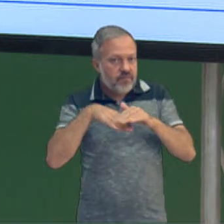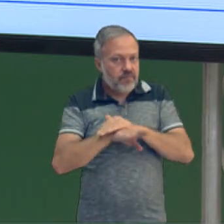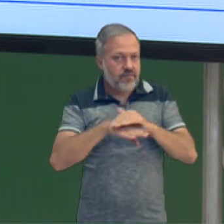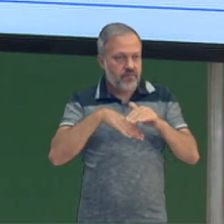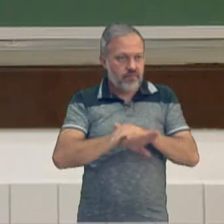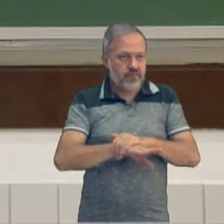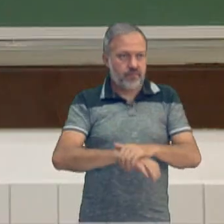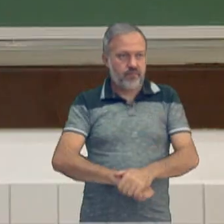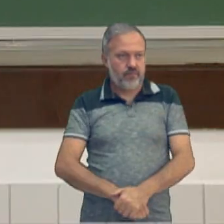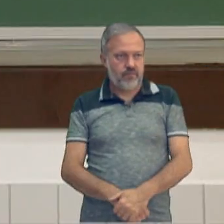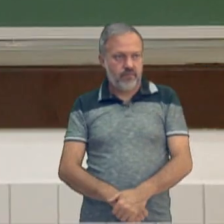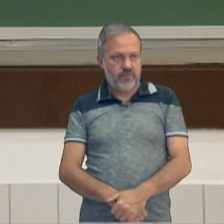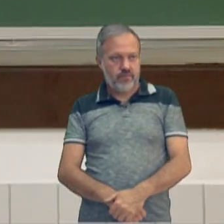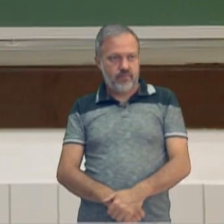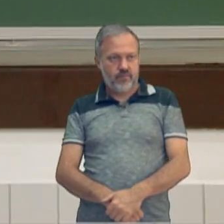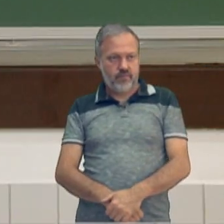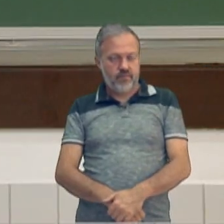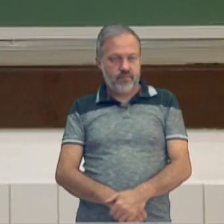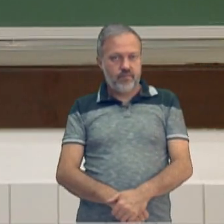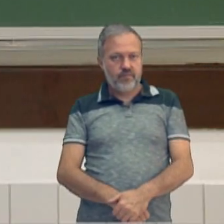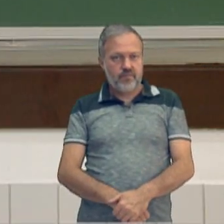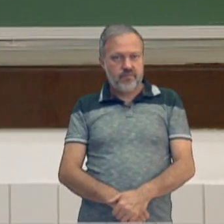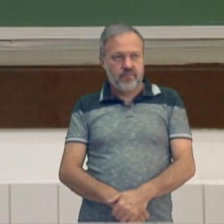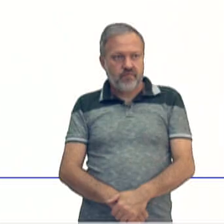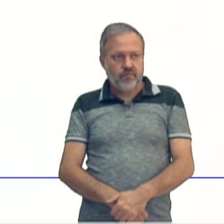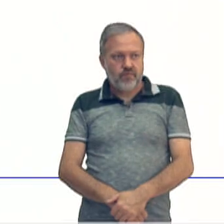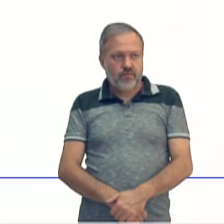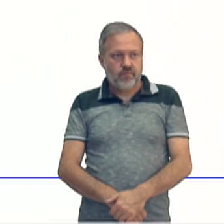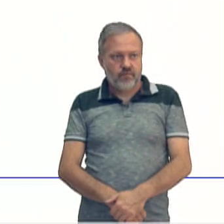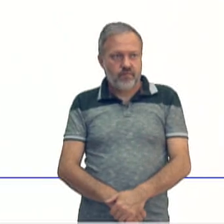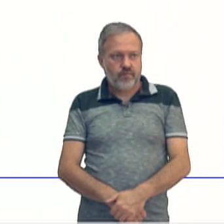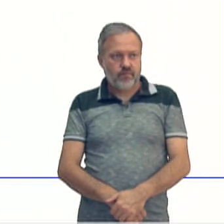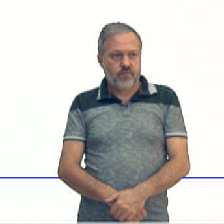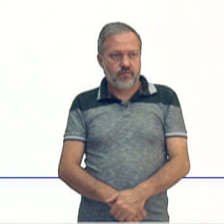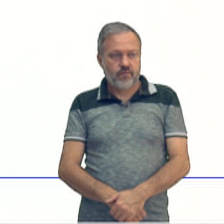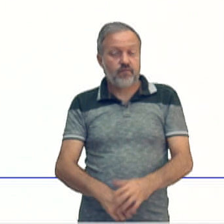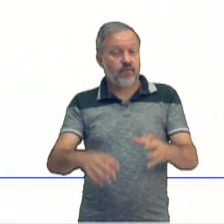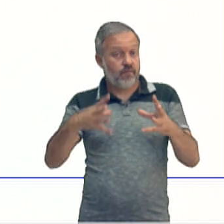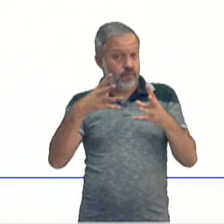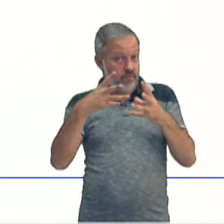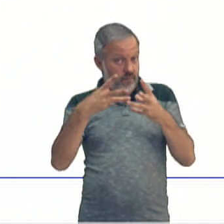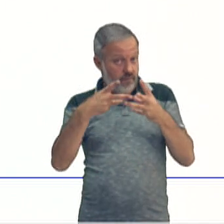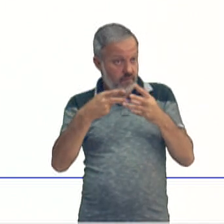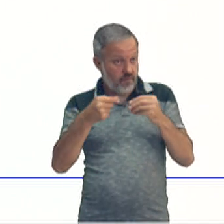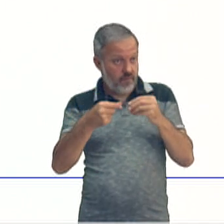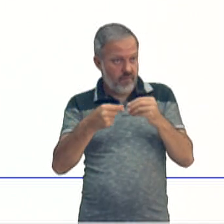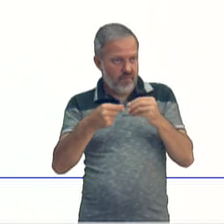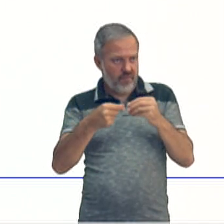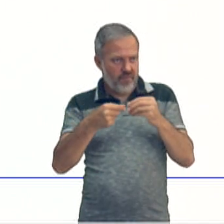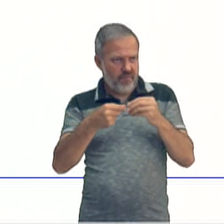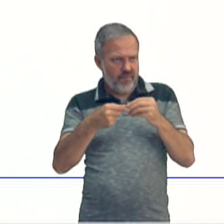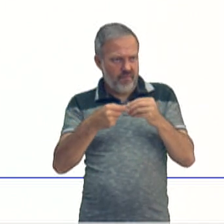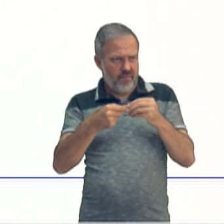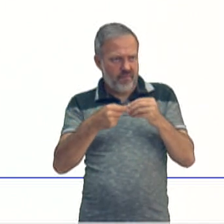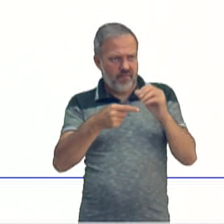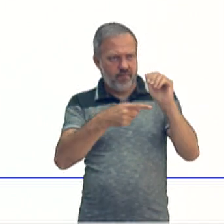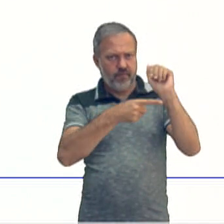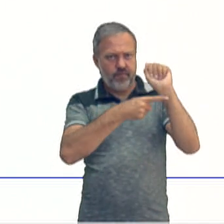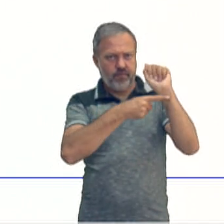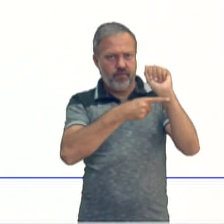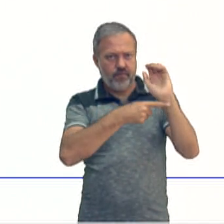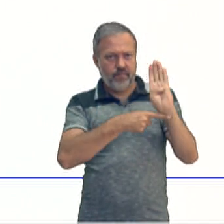é a vantagem. Mais um aqui, gente. Todas as alternativas abaixo é uma informação dos lipídios,